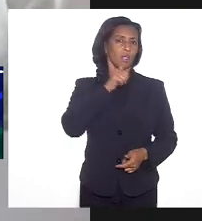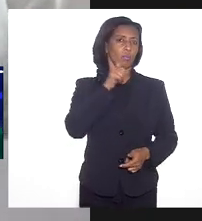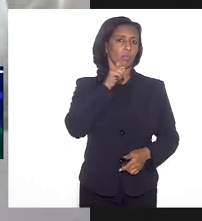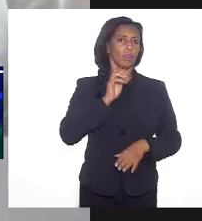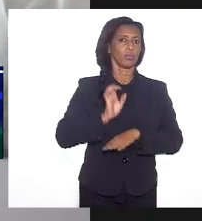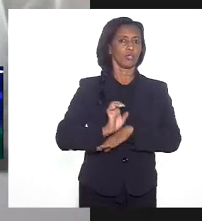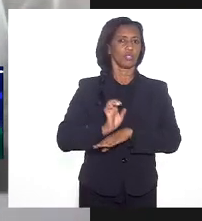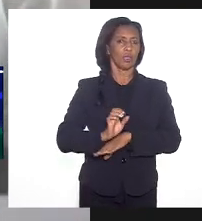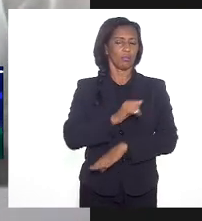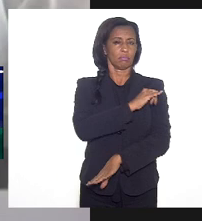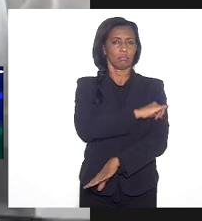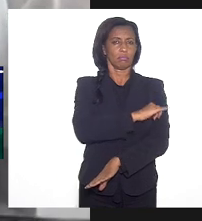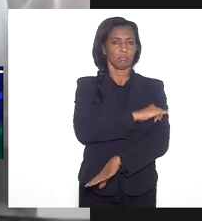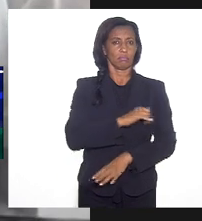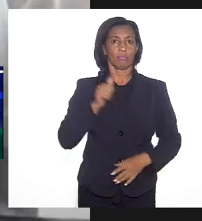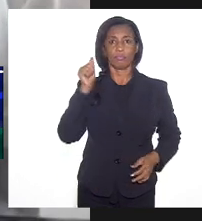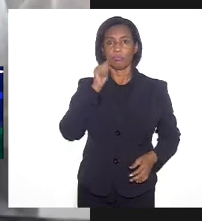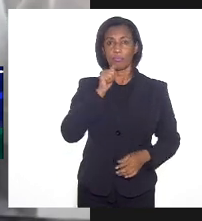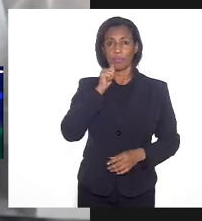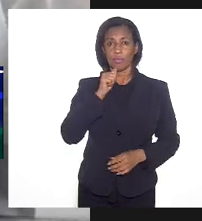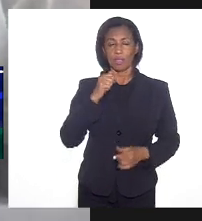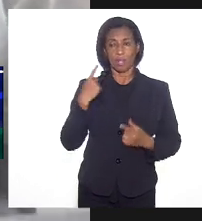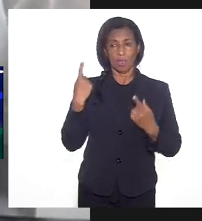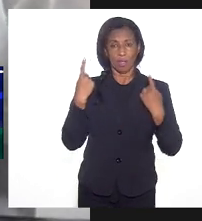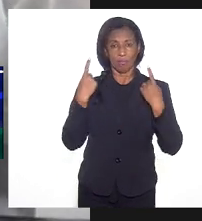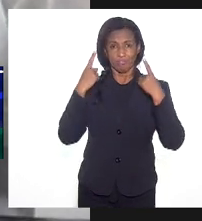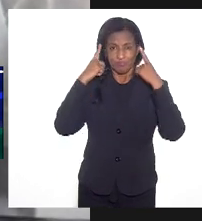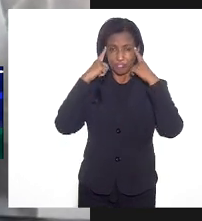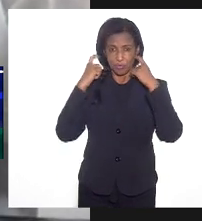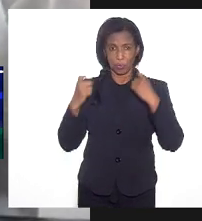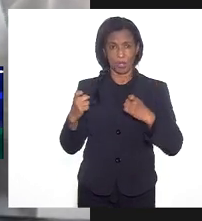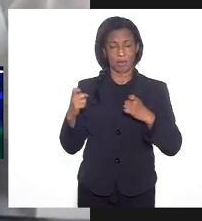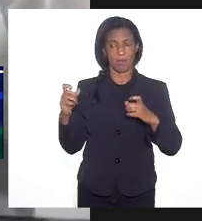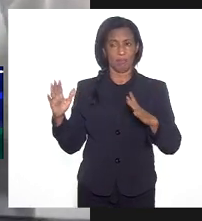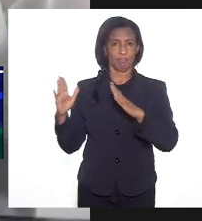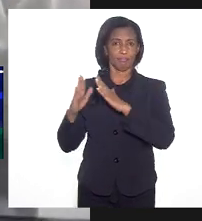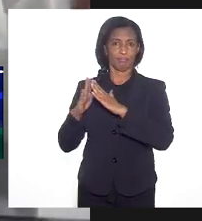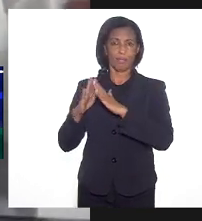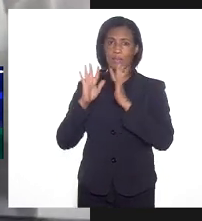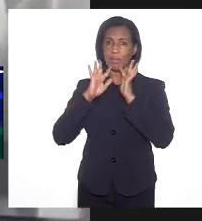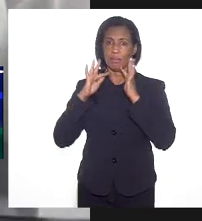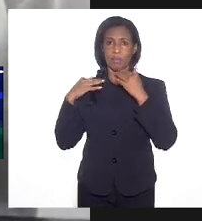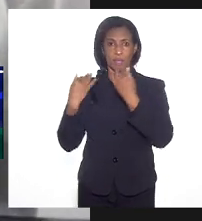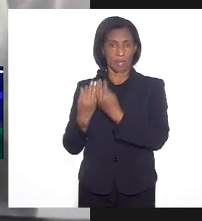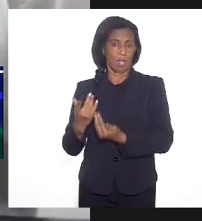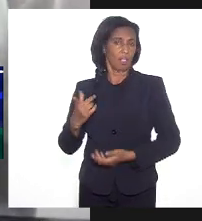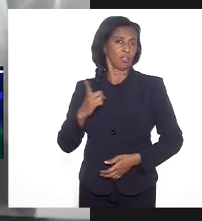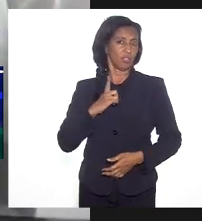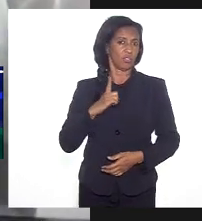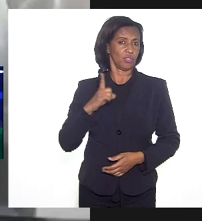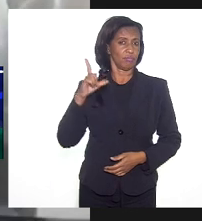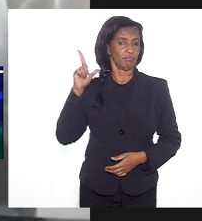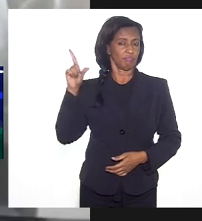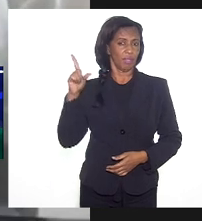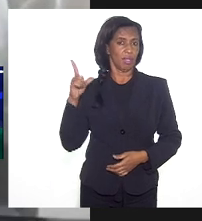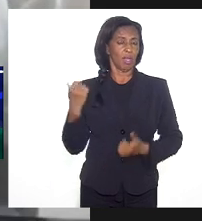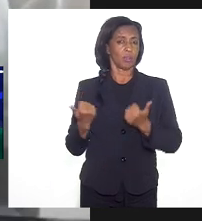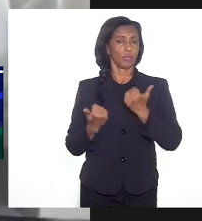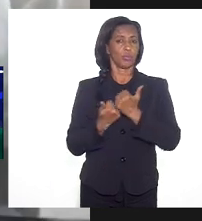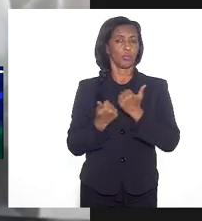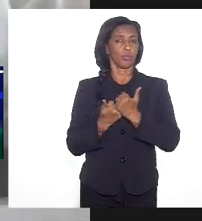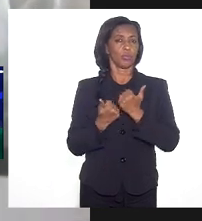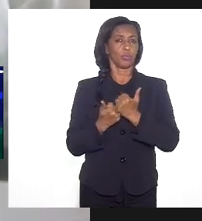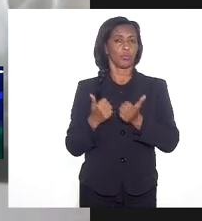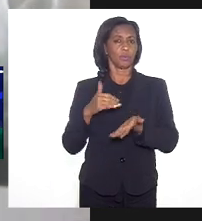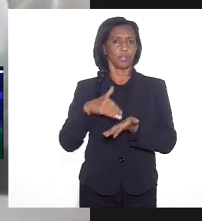estado do Rio de Janeiro essas mulheres vítimas de violência doméstica a gente tinha lá a nossa subsecretaria que